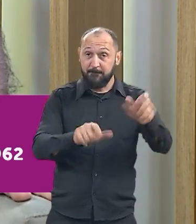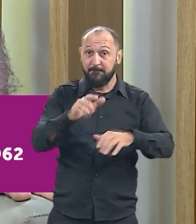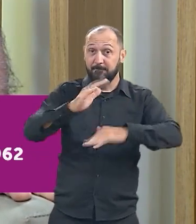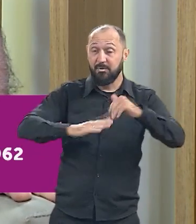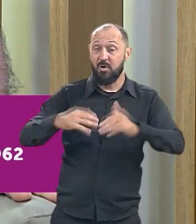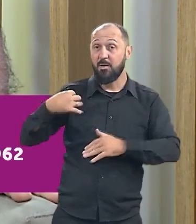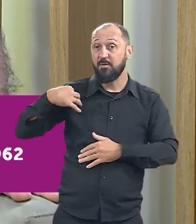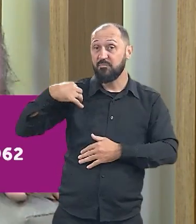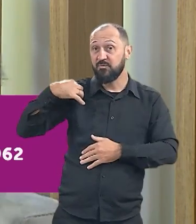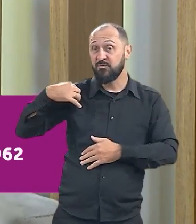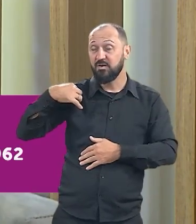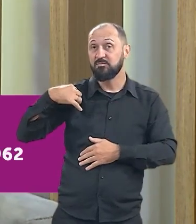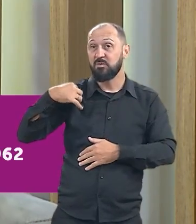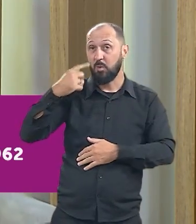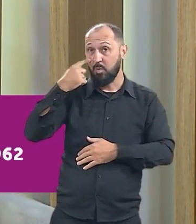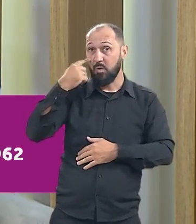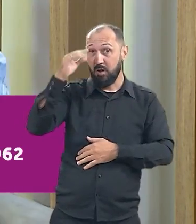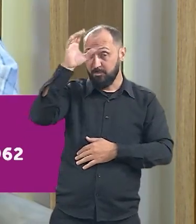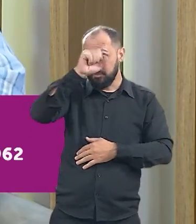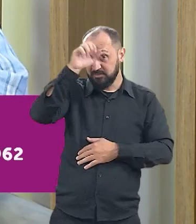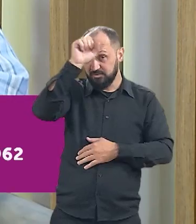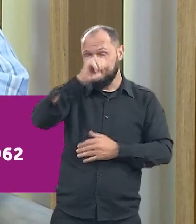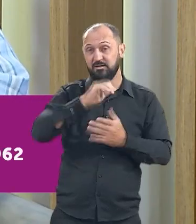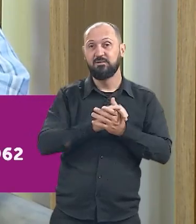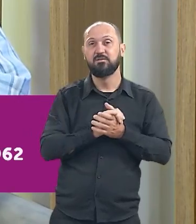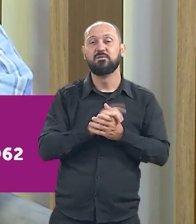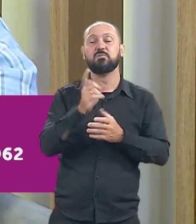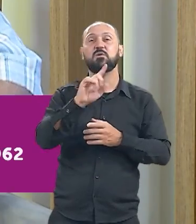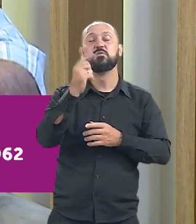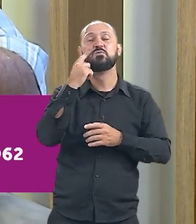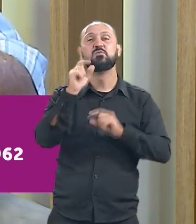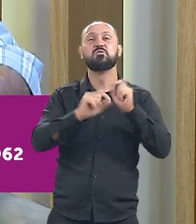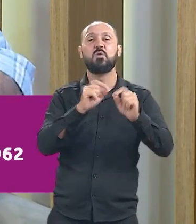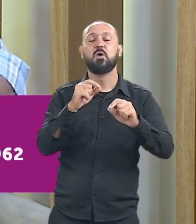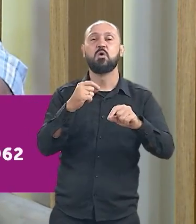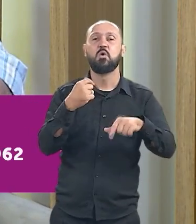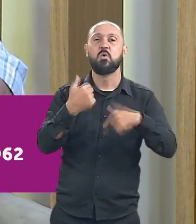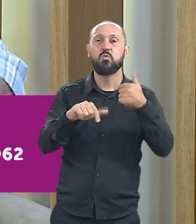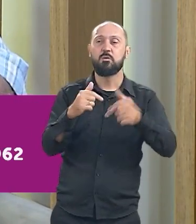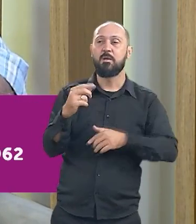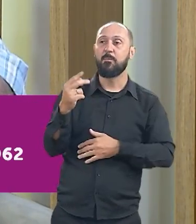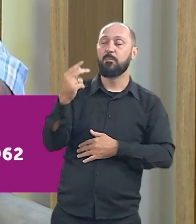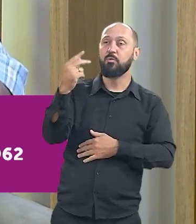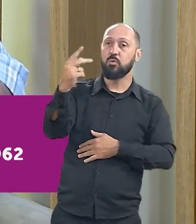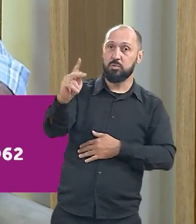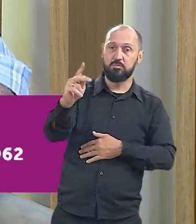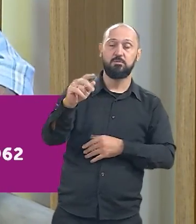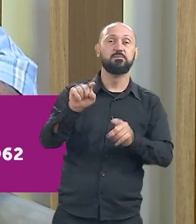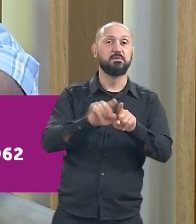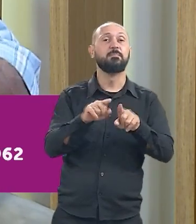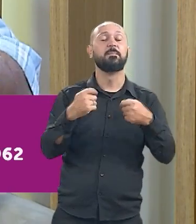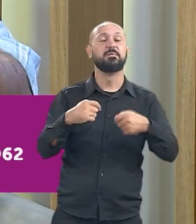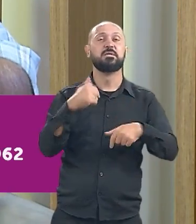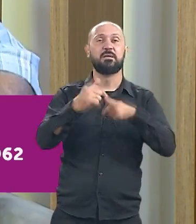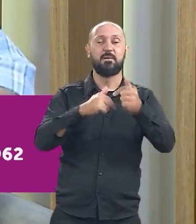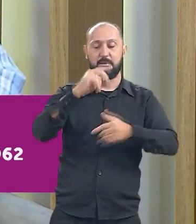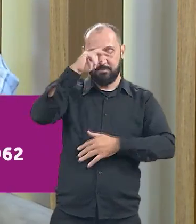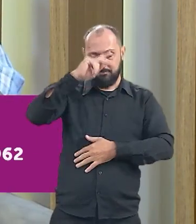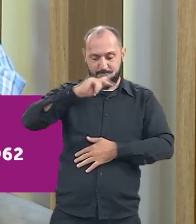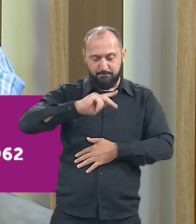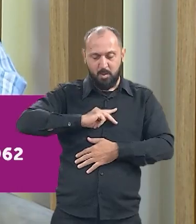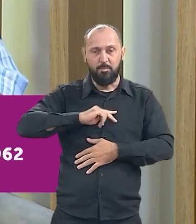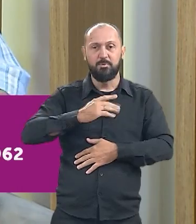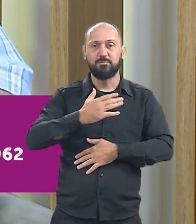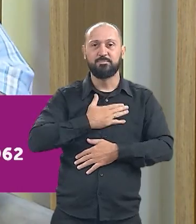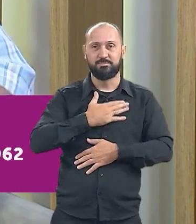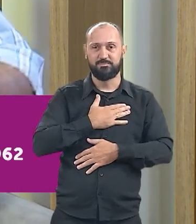aprendizado, hein? Não é só essa questão do trabalho para o outro, para ele também, né? Porque você vai